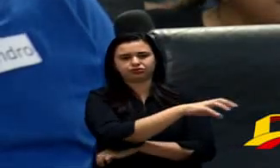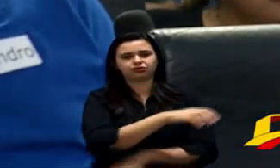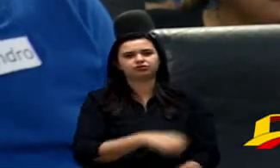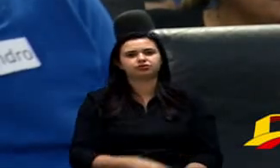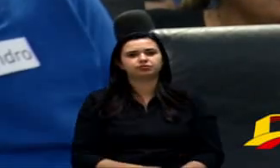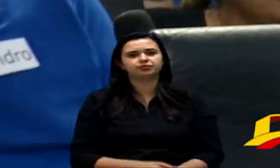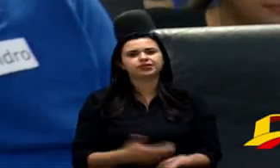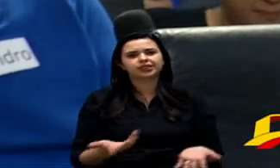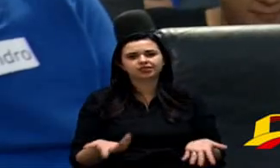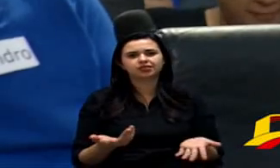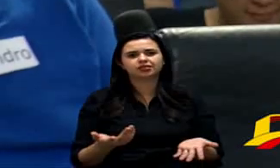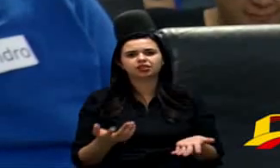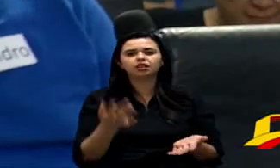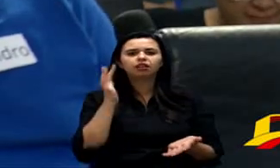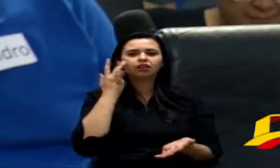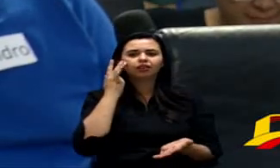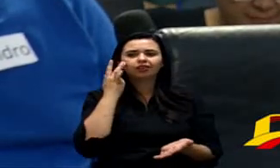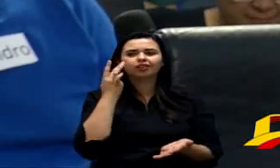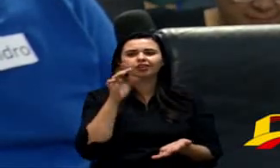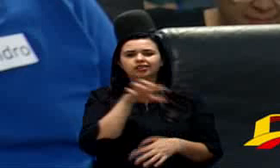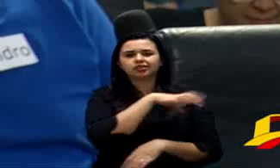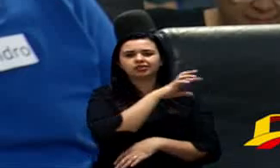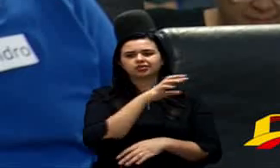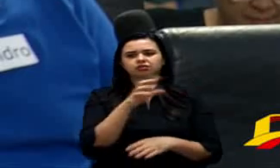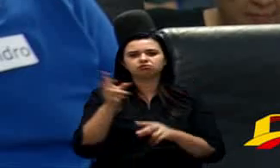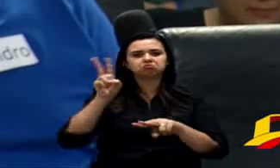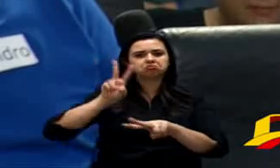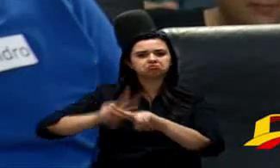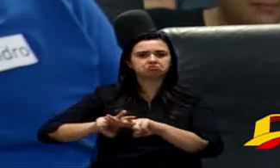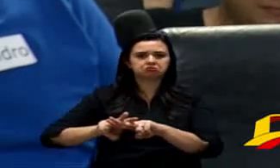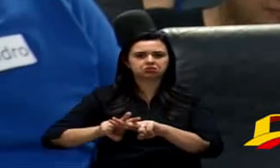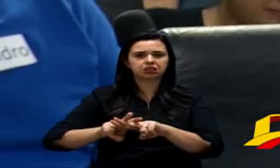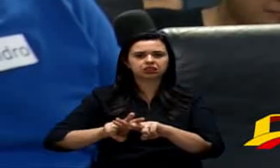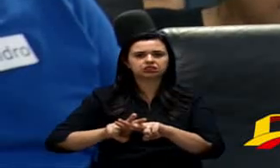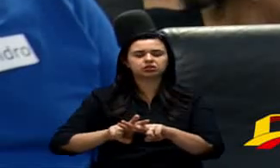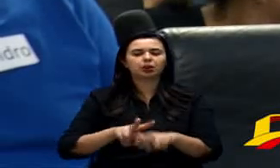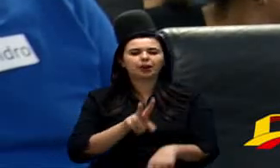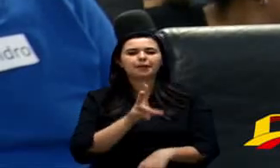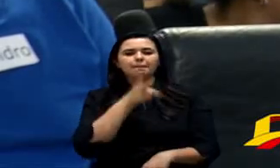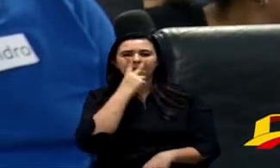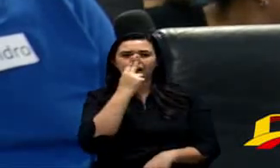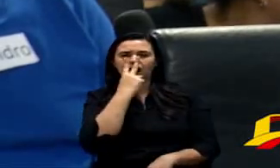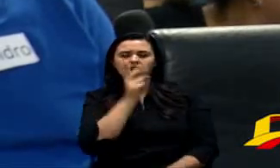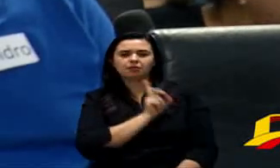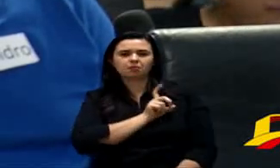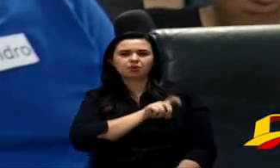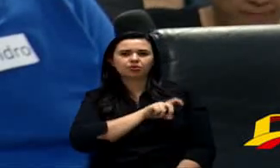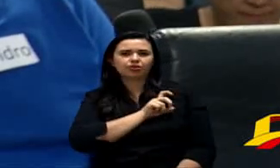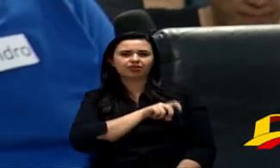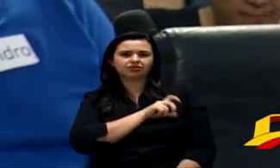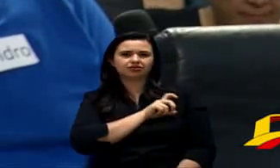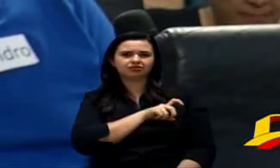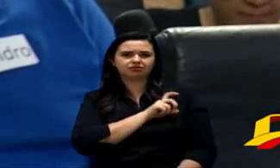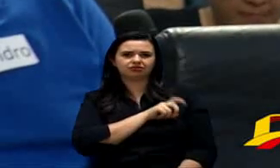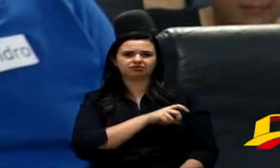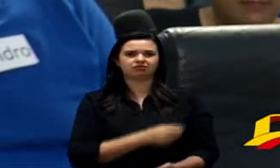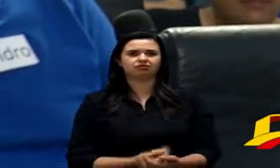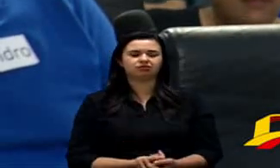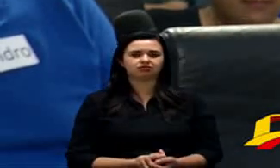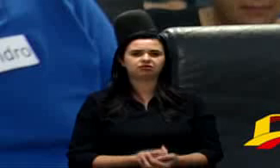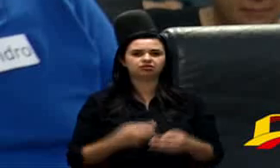o Sandro... É muita maldade, não é nem egoísmo, já é maldade. O Ministério Público fez